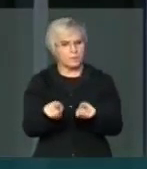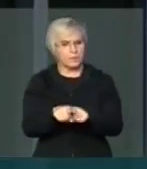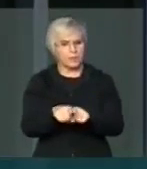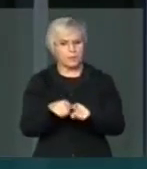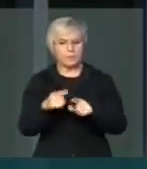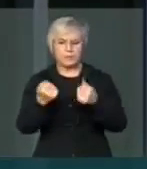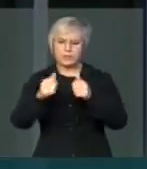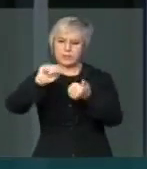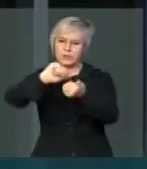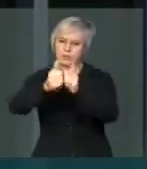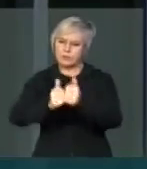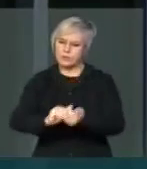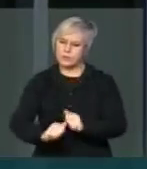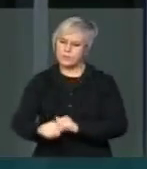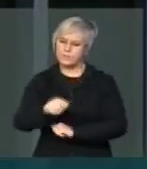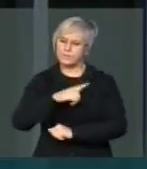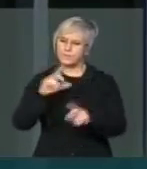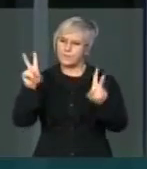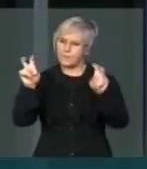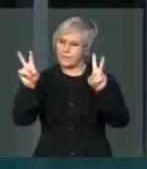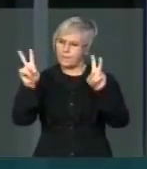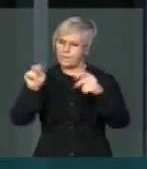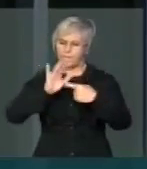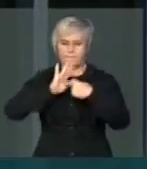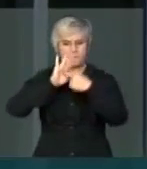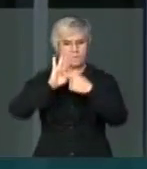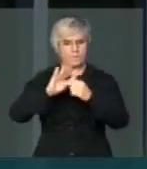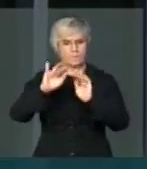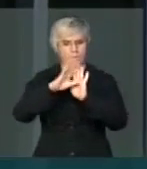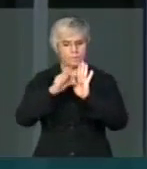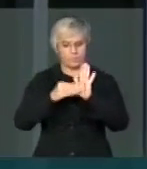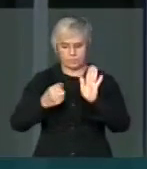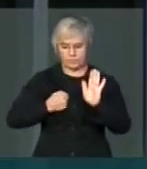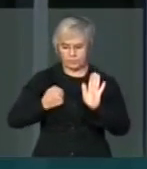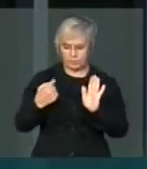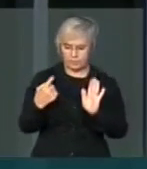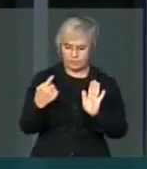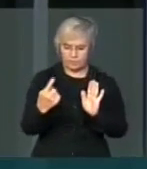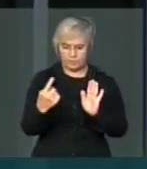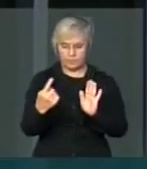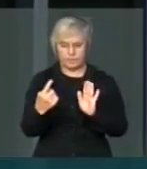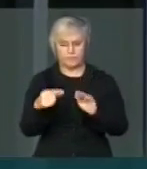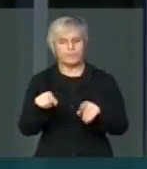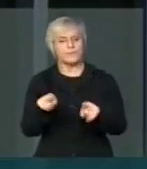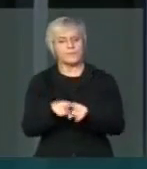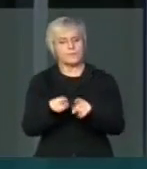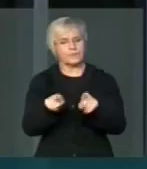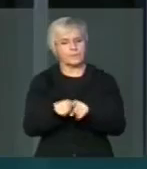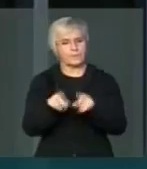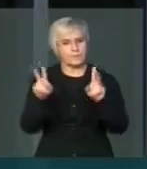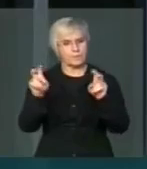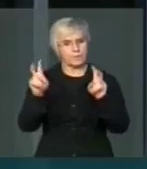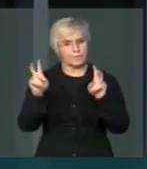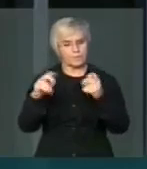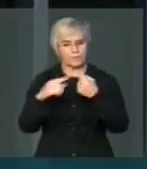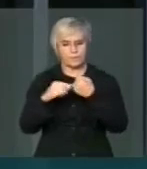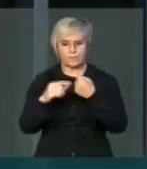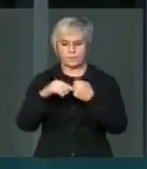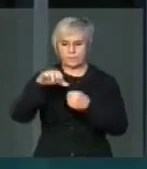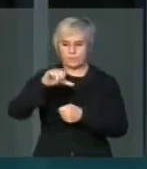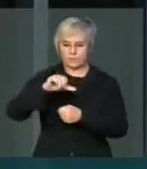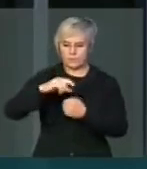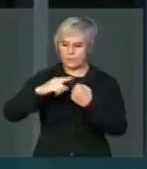de ajustes, cujo teor está estampado na emenda número 1. Com efeito, o caput dos artigos 9 e